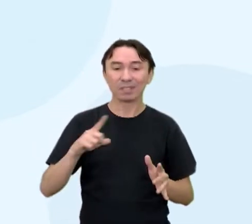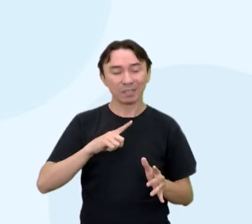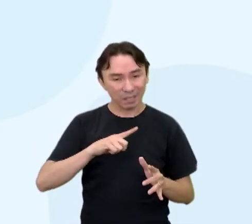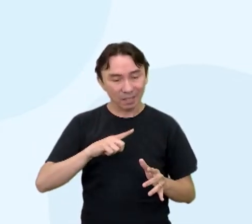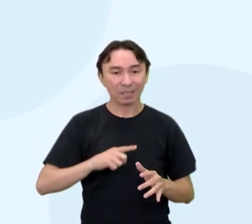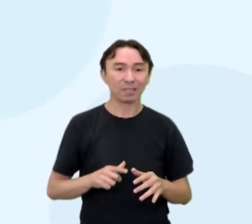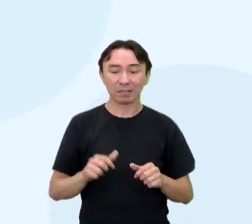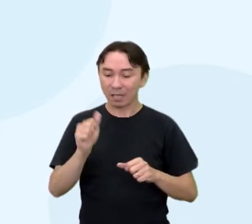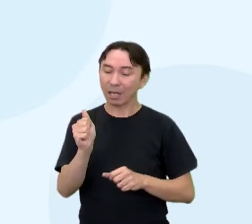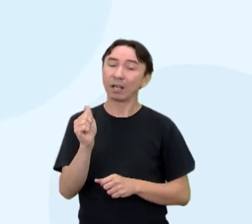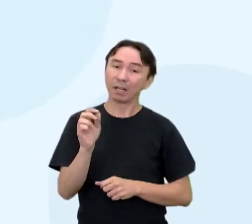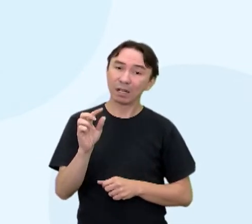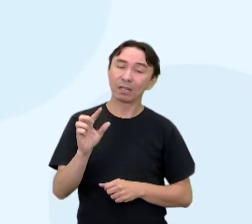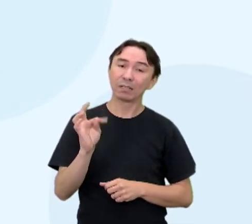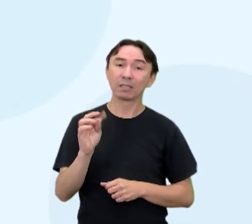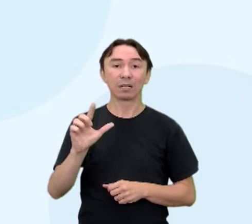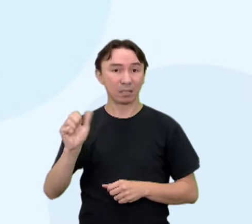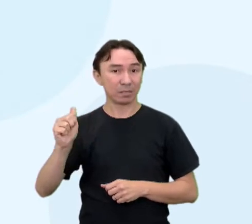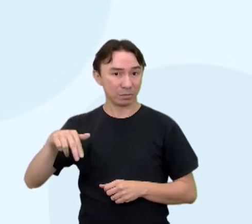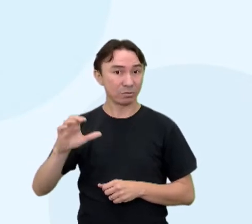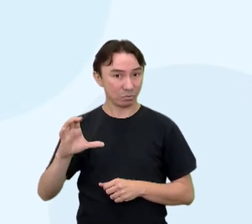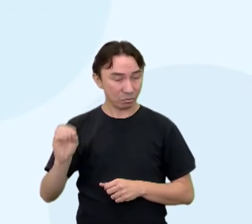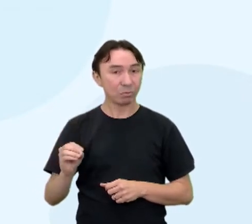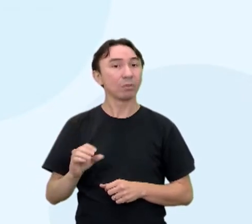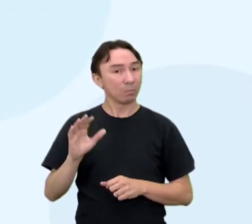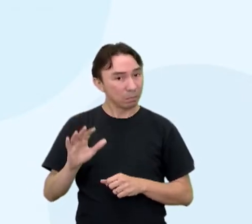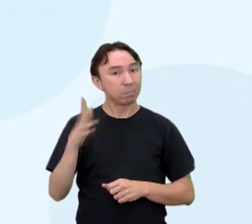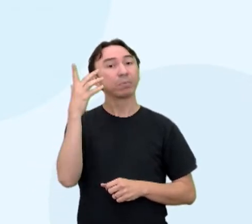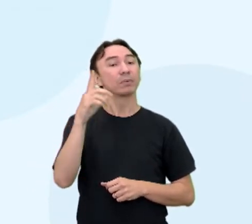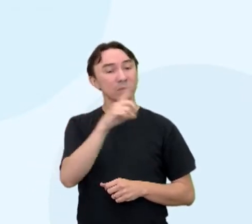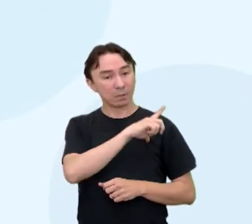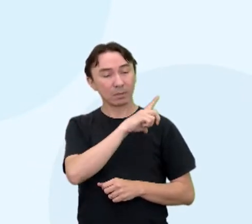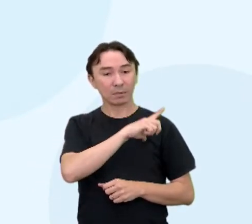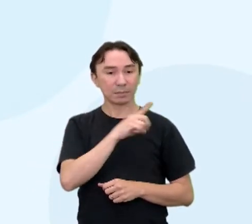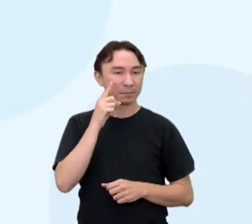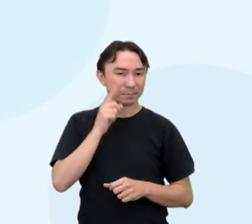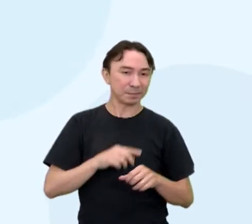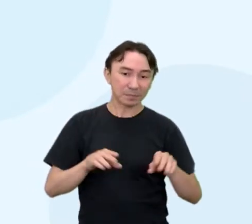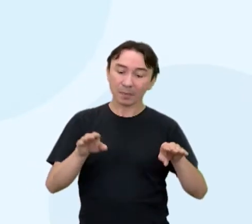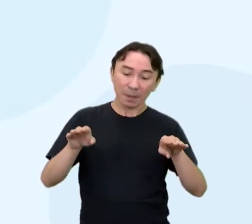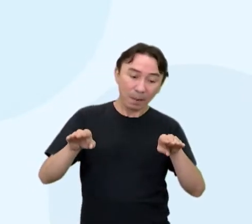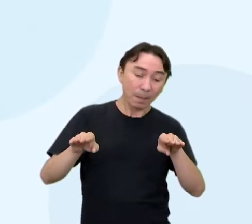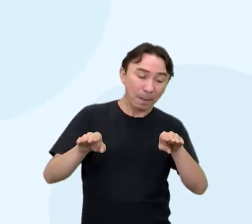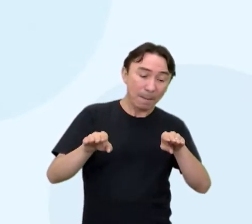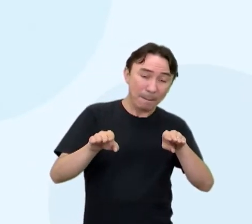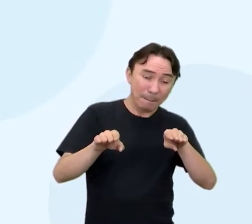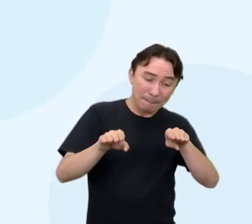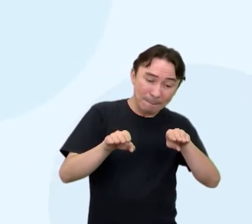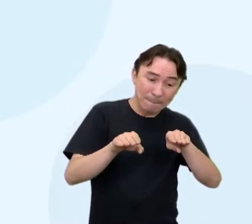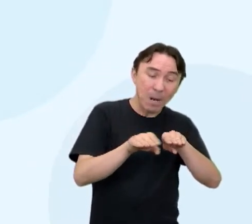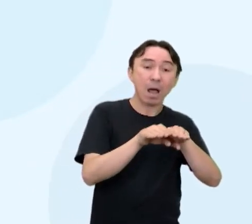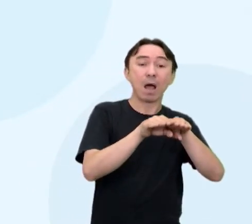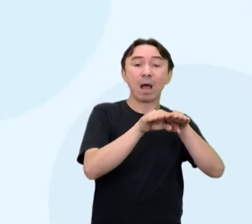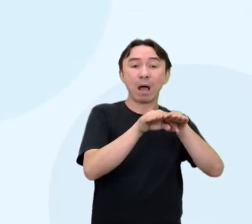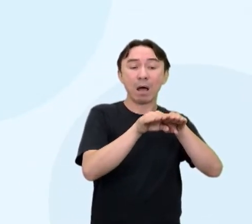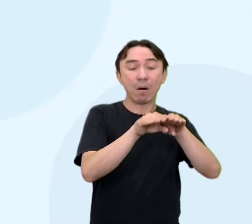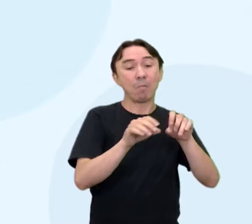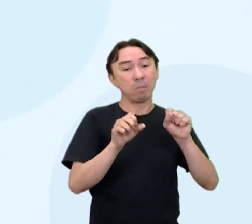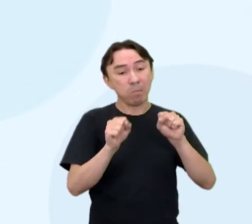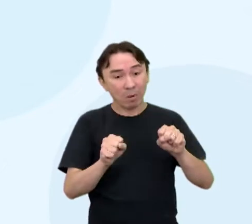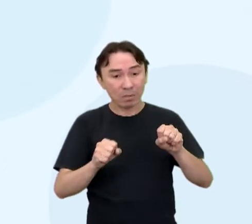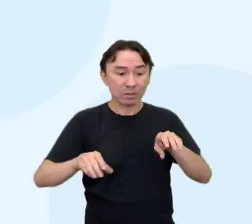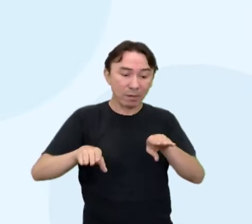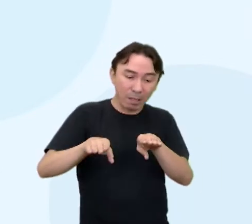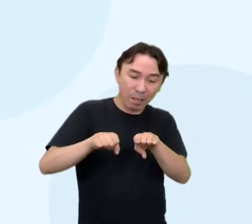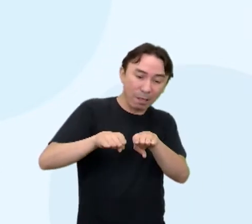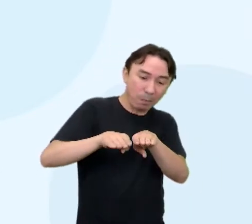por exemplo. Tá? Então a primeira, no caso aí do movimento de convergência, ela provoca aí o surgimento aí de dobramentos,